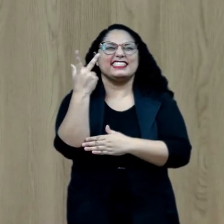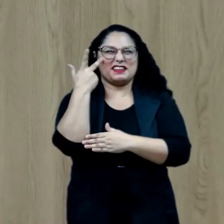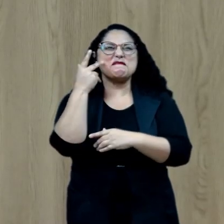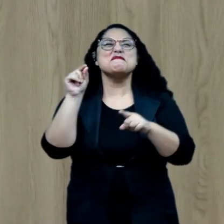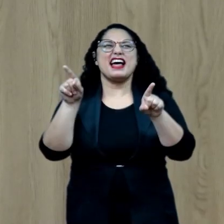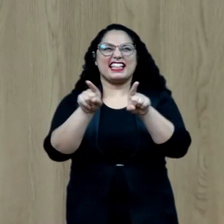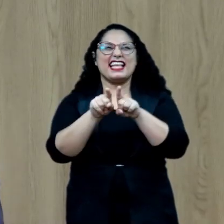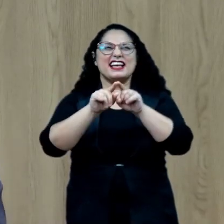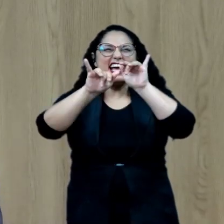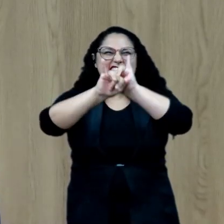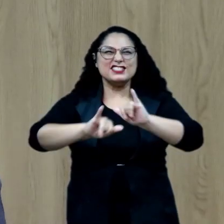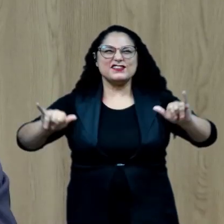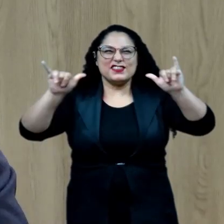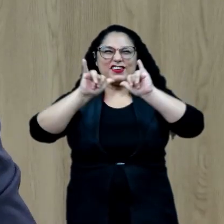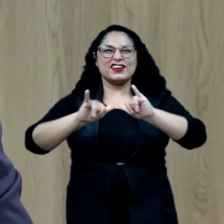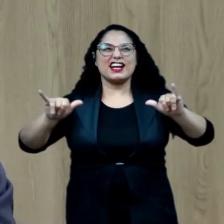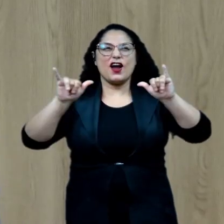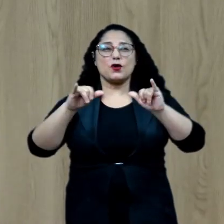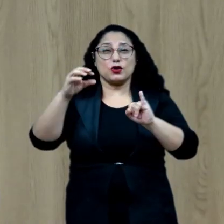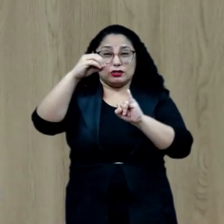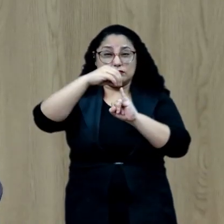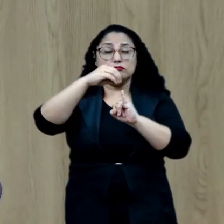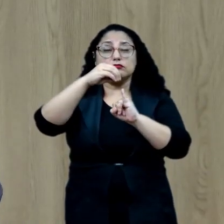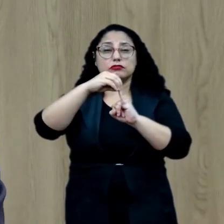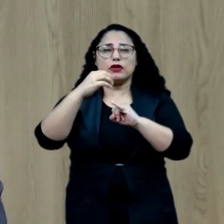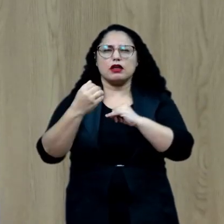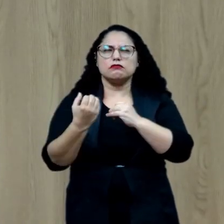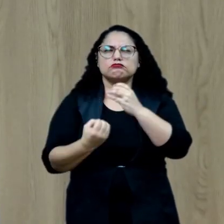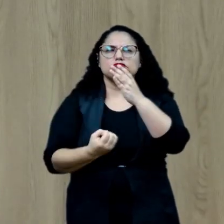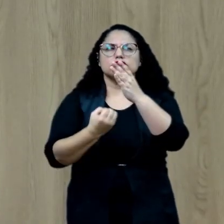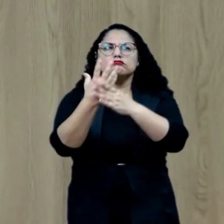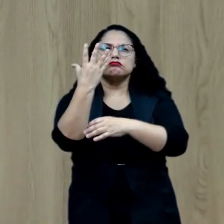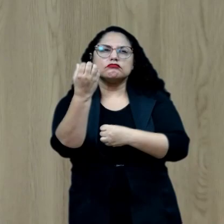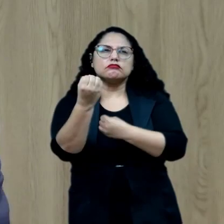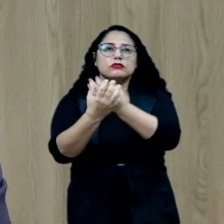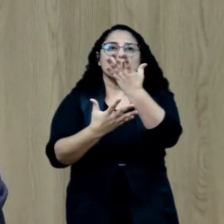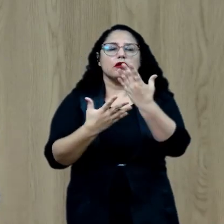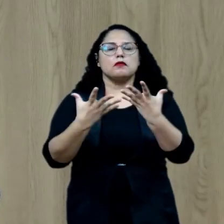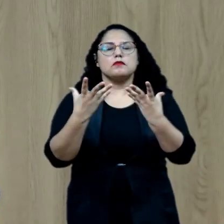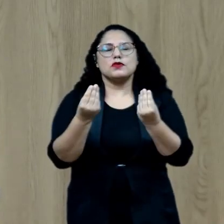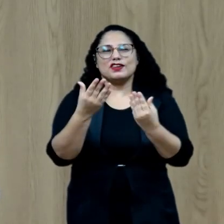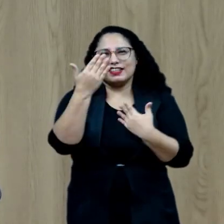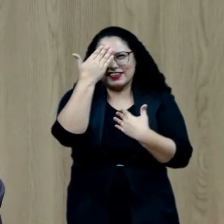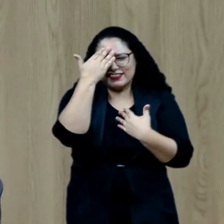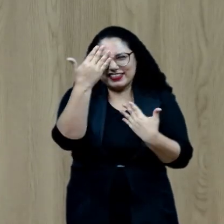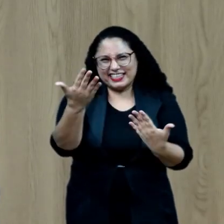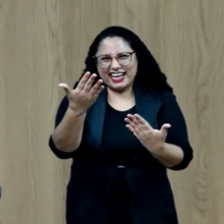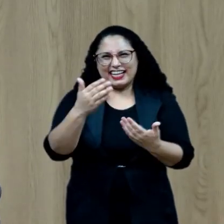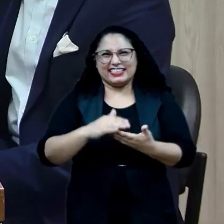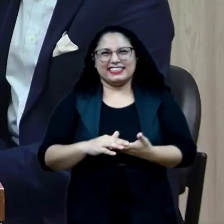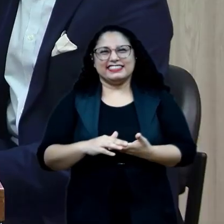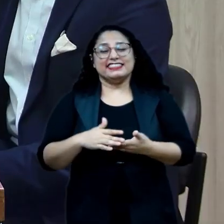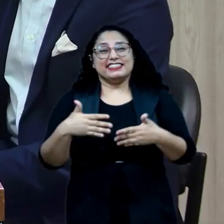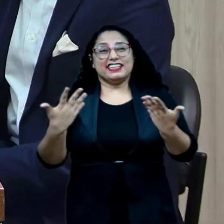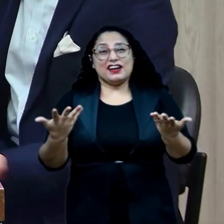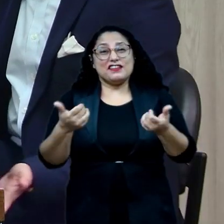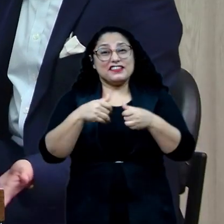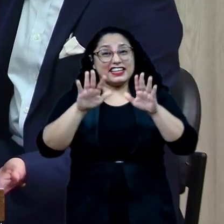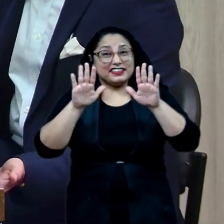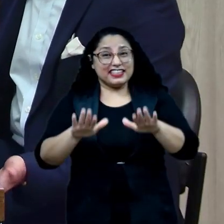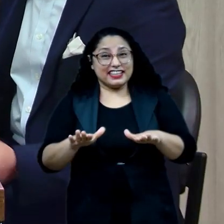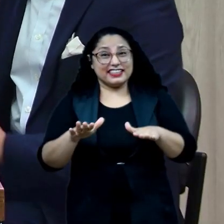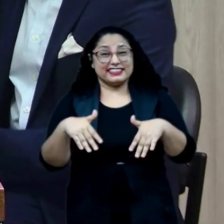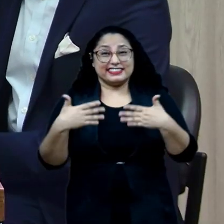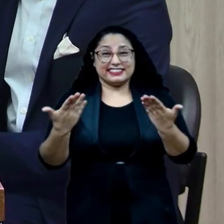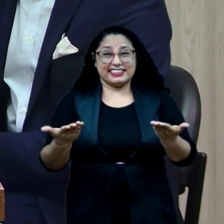para a divulgação, né, do que o Instituto vem construindo. Então, muito, muito obrigado. Então tá, ficamos por